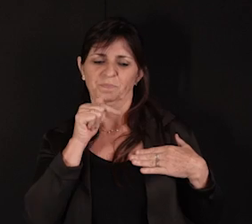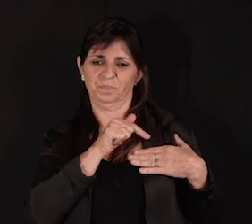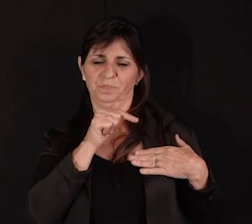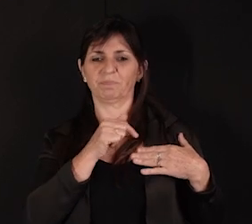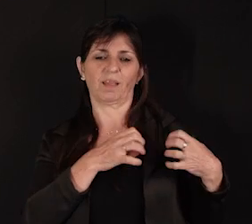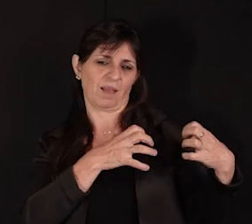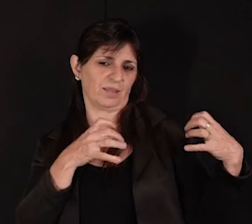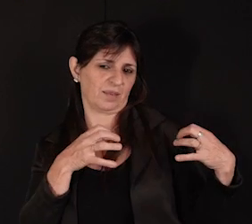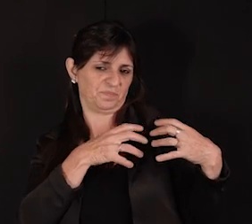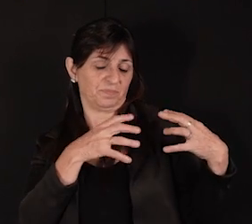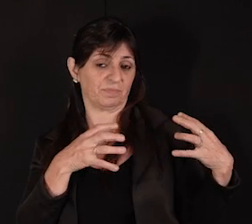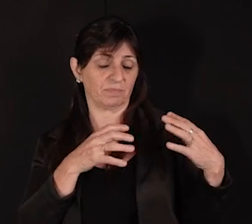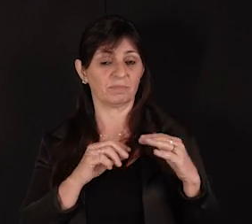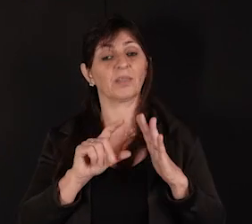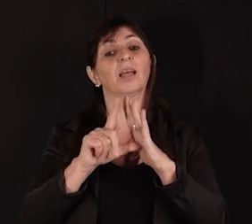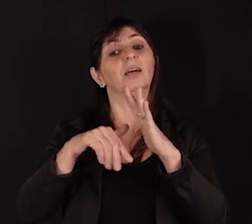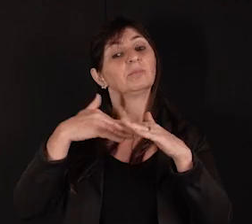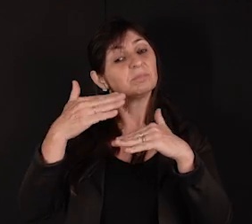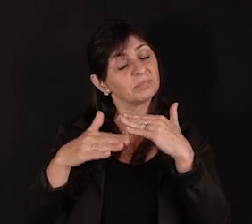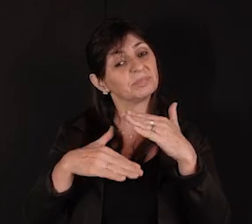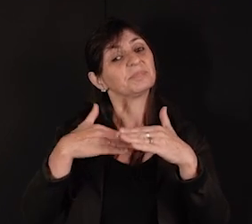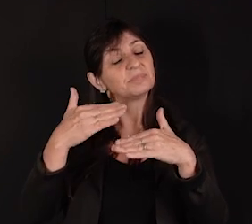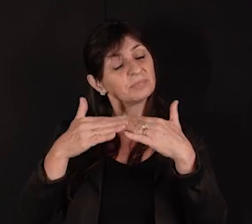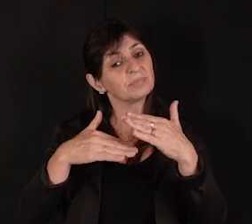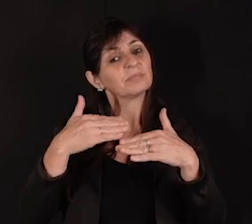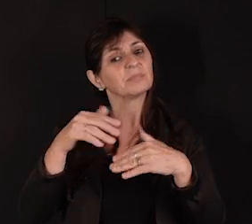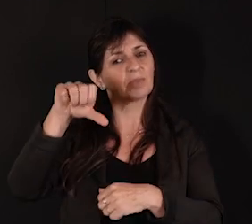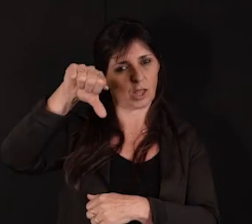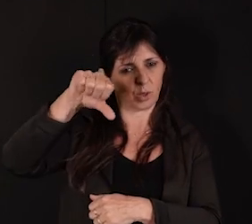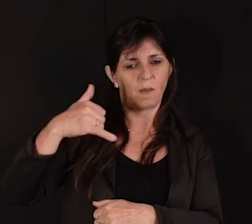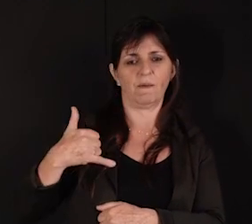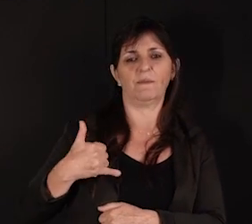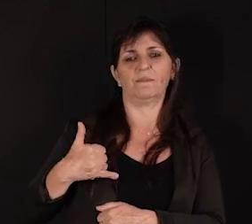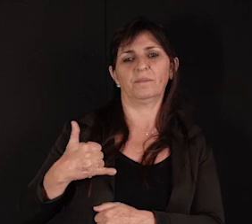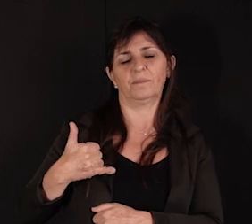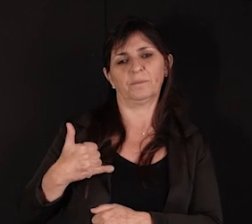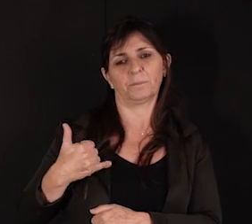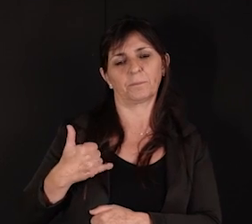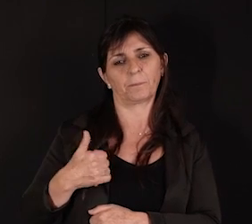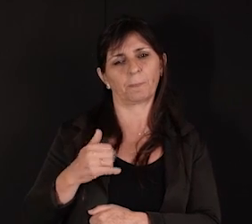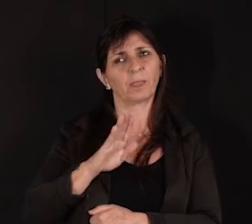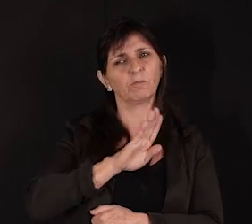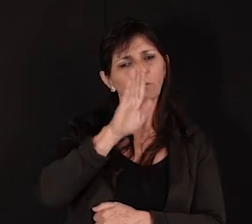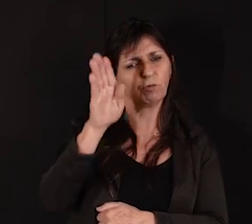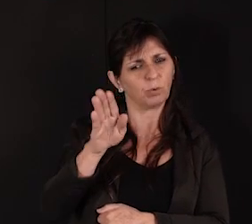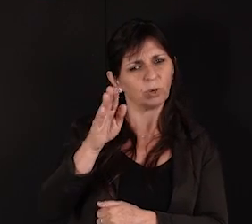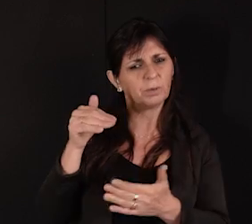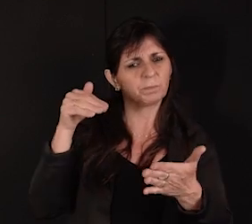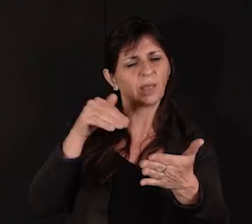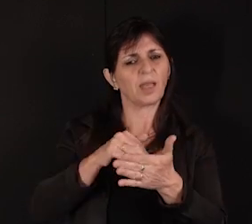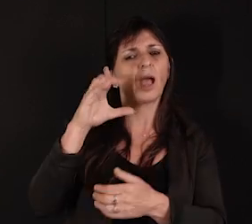E depois disso, eu com 9 anos, eu fui até